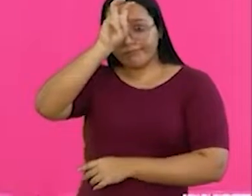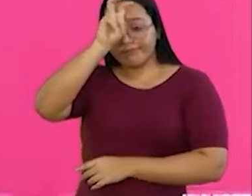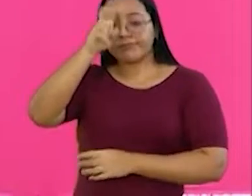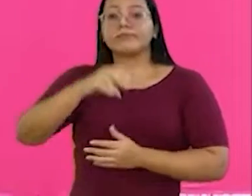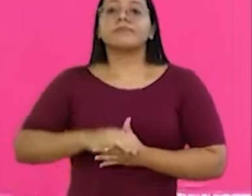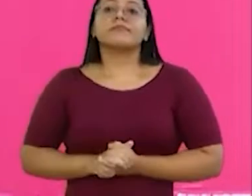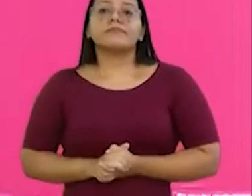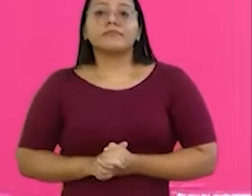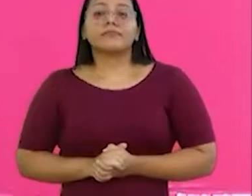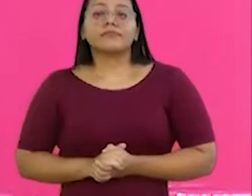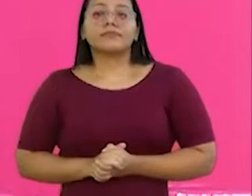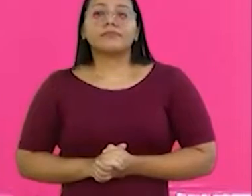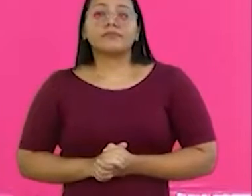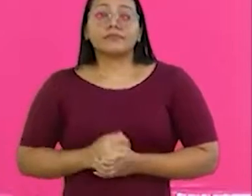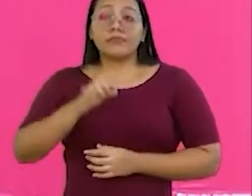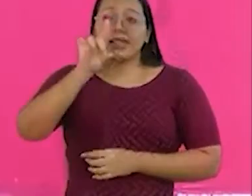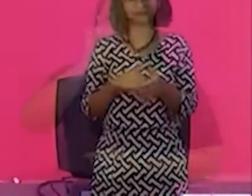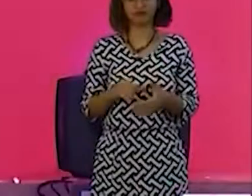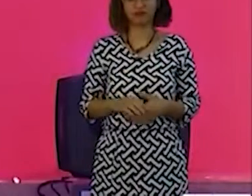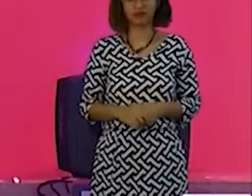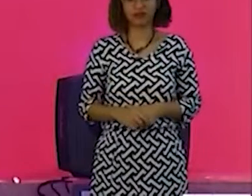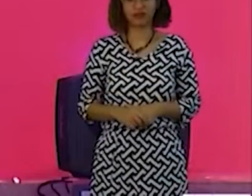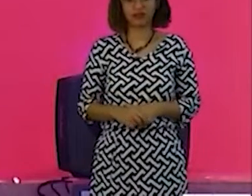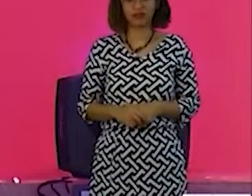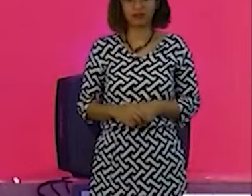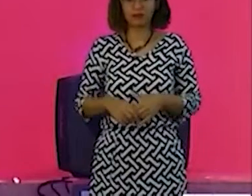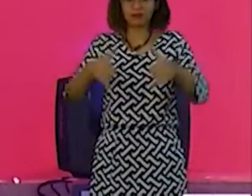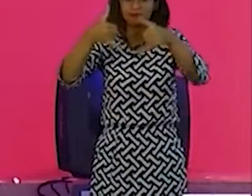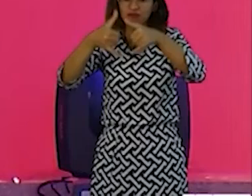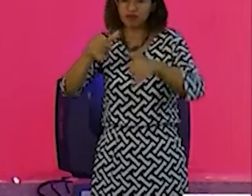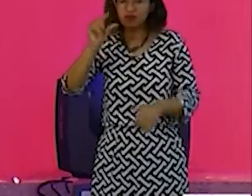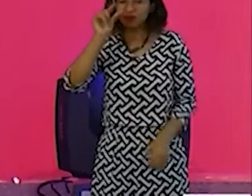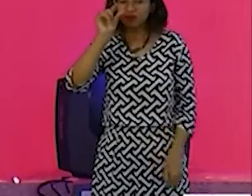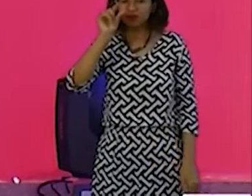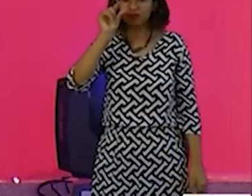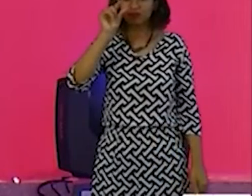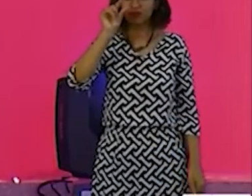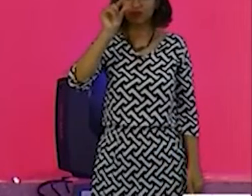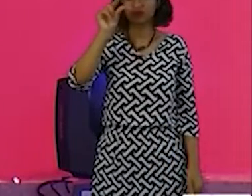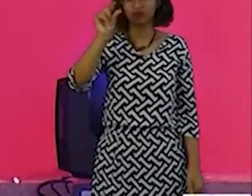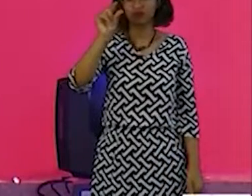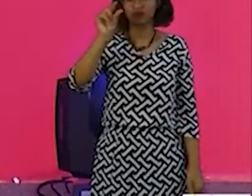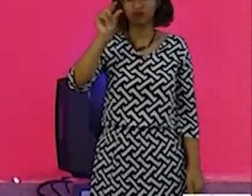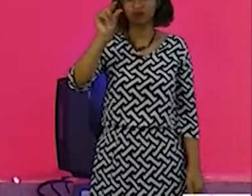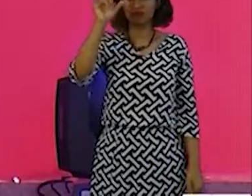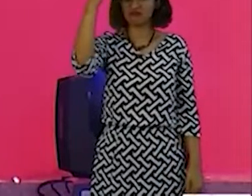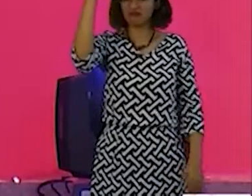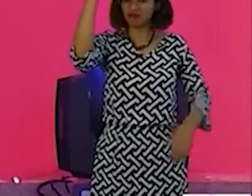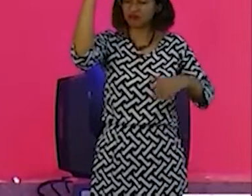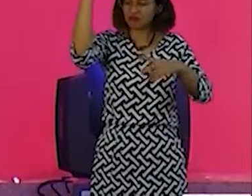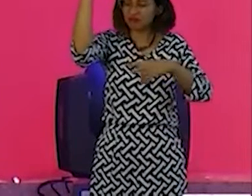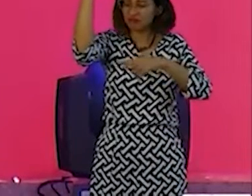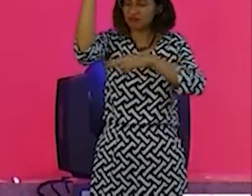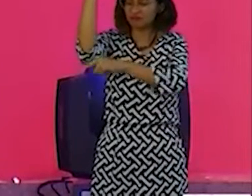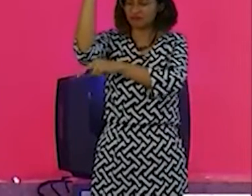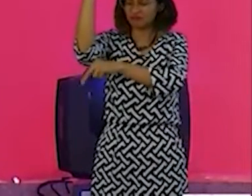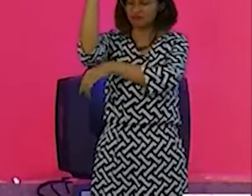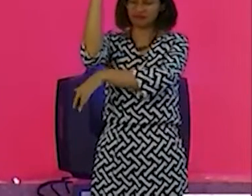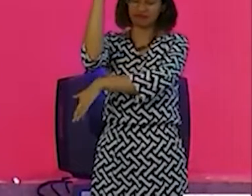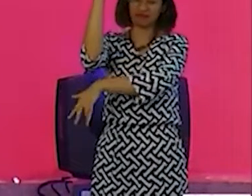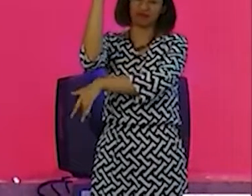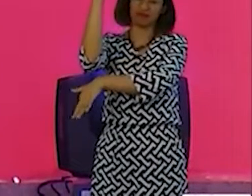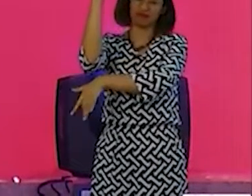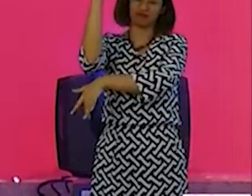quem é Deus. Aí o destruidor, ele ia no talo da própria planta e acabava